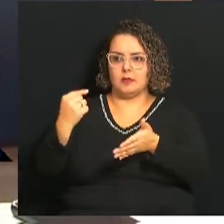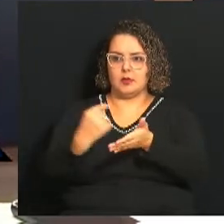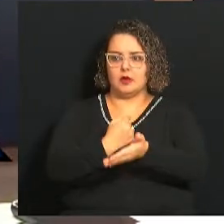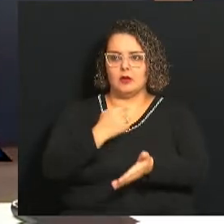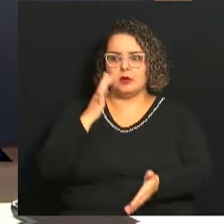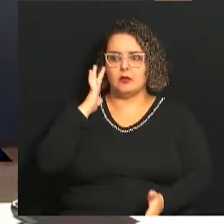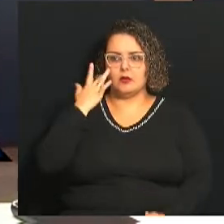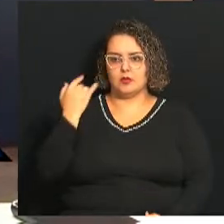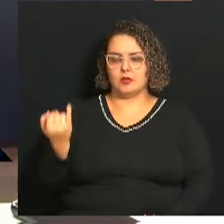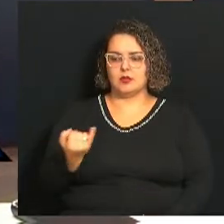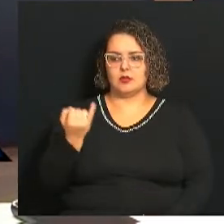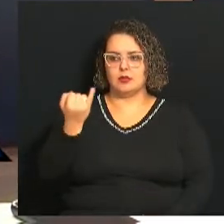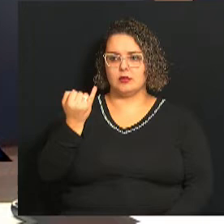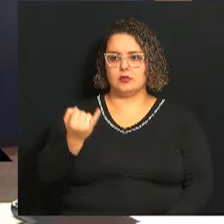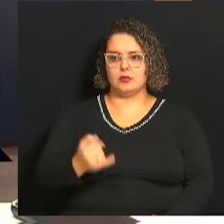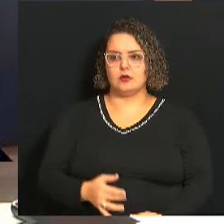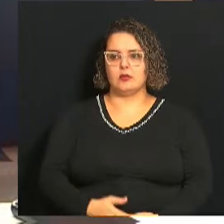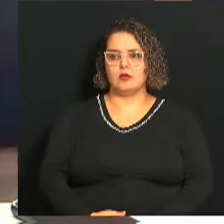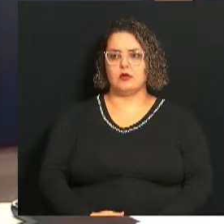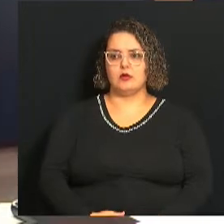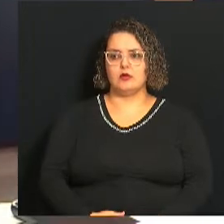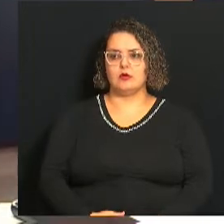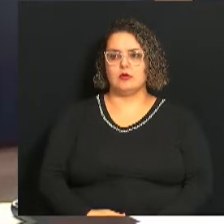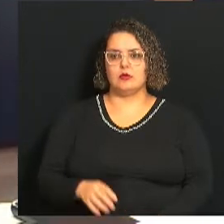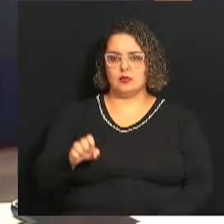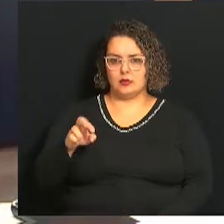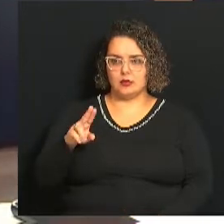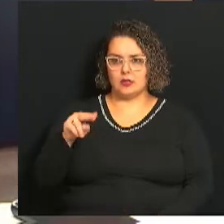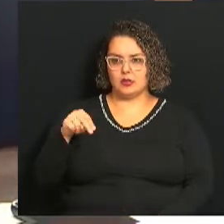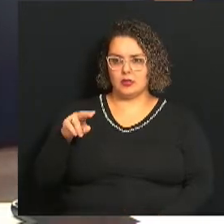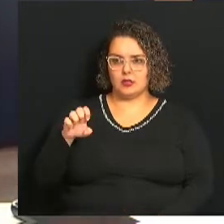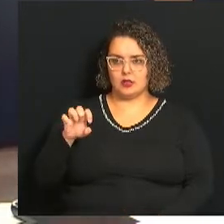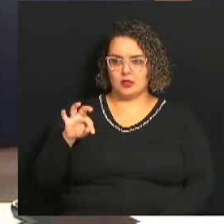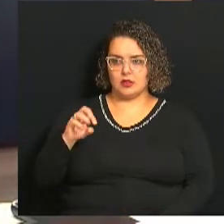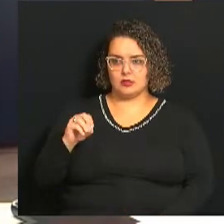importante. Então, vamos lá. Ernesto, primeiro?